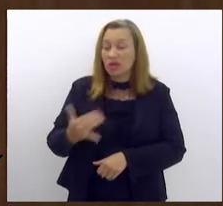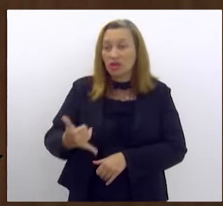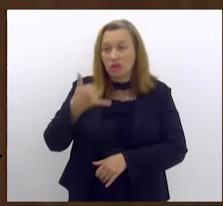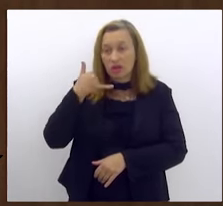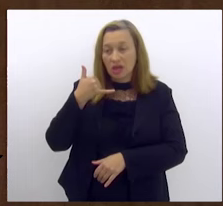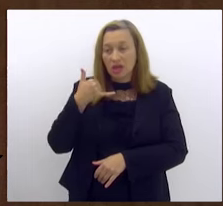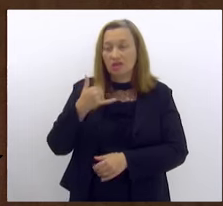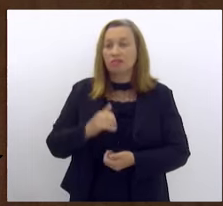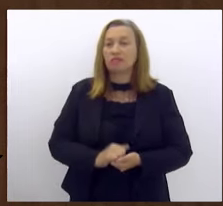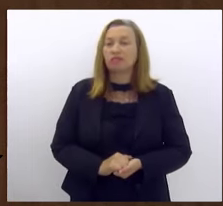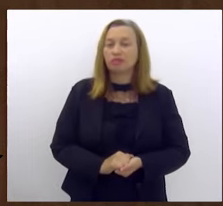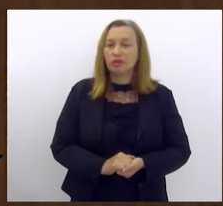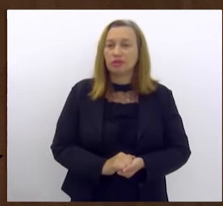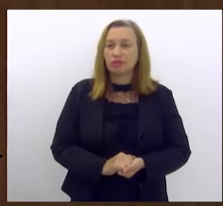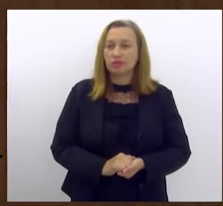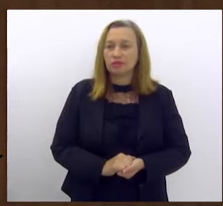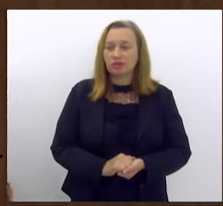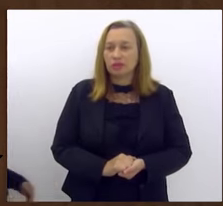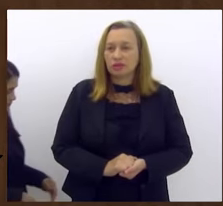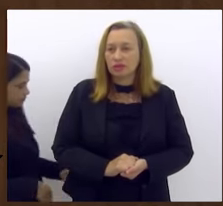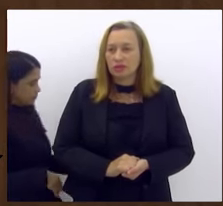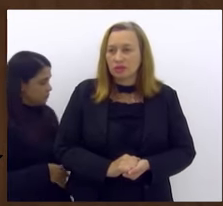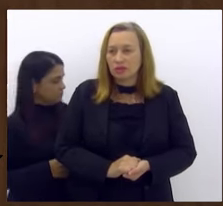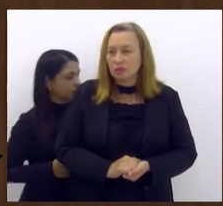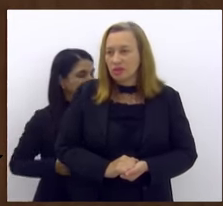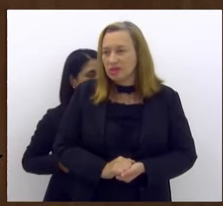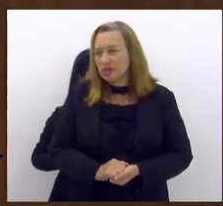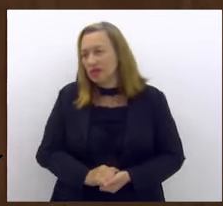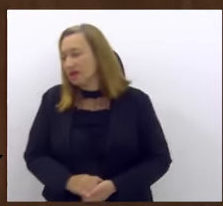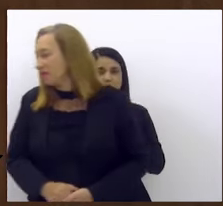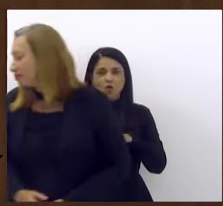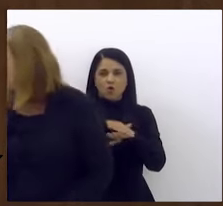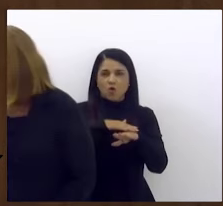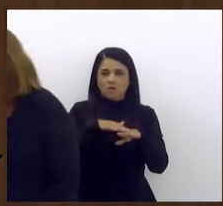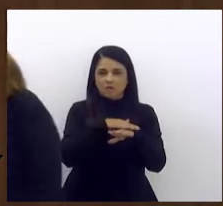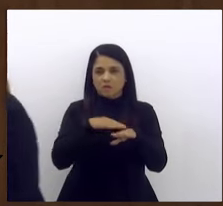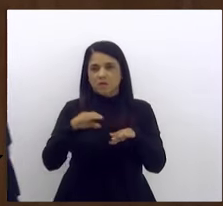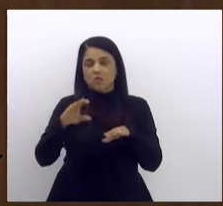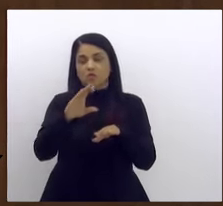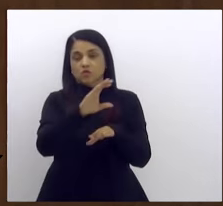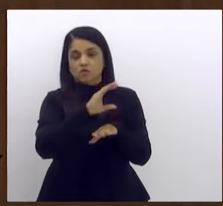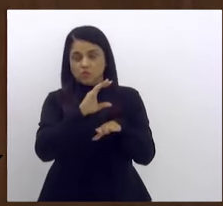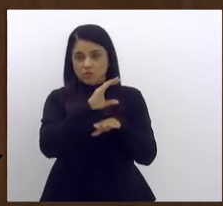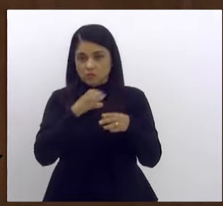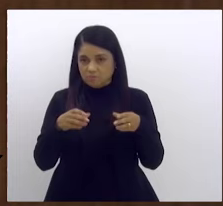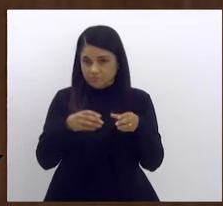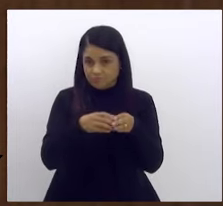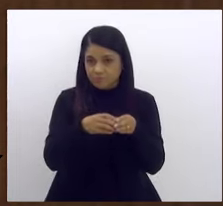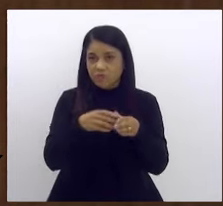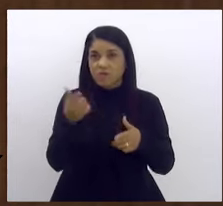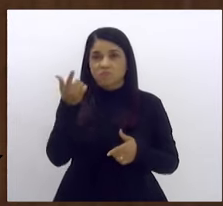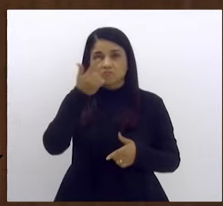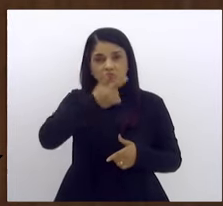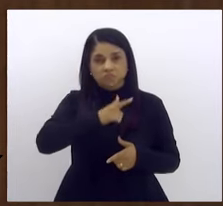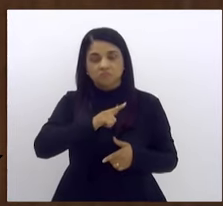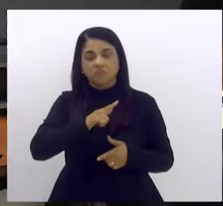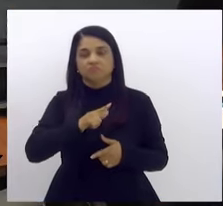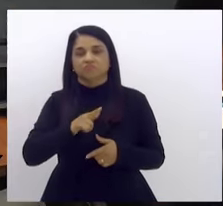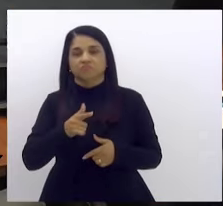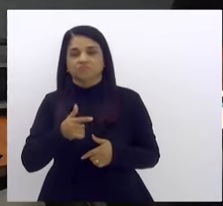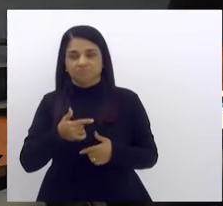pudesse realmente intervir e conversar com os demais conselheiros. E graças a Deus ganhamos de 3-1. Obrigado, senhor